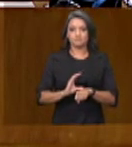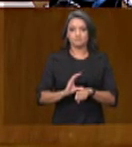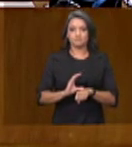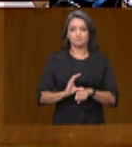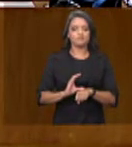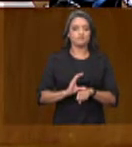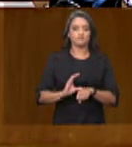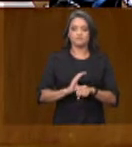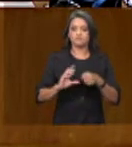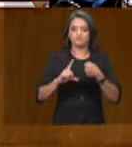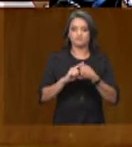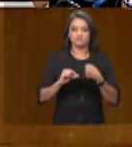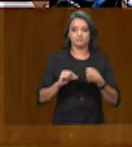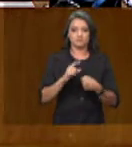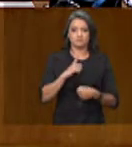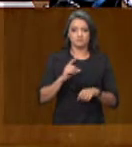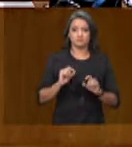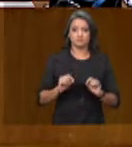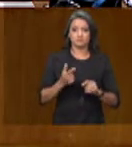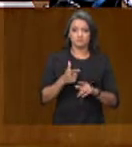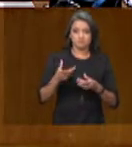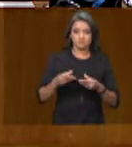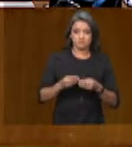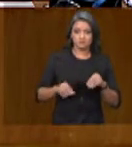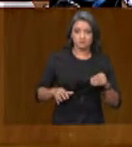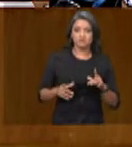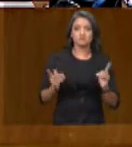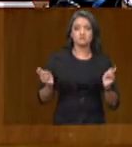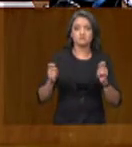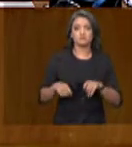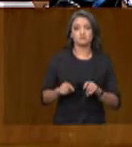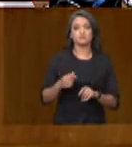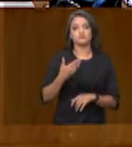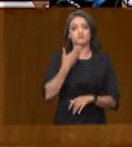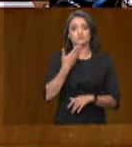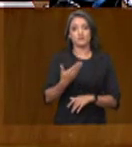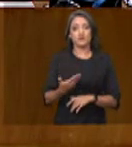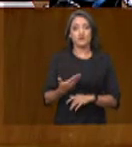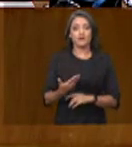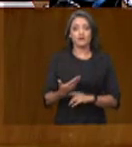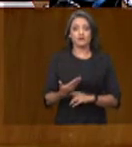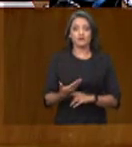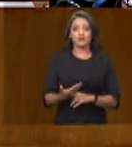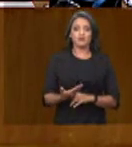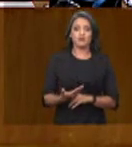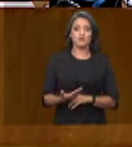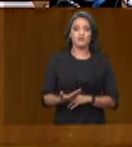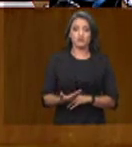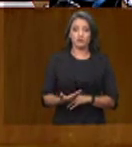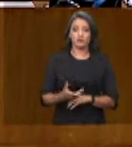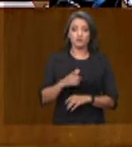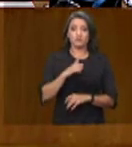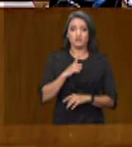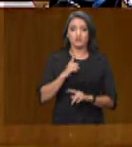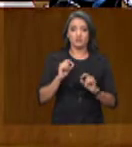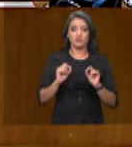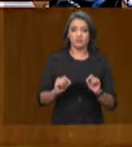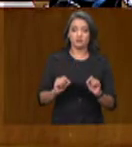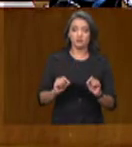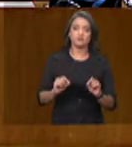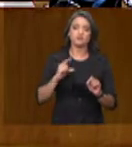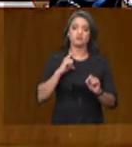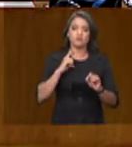indicados sem prejuízo da possibilidade de solicitação direta de dados e